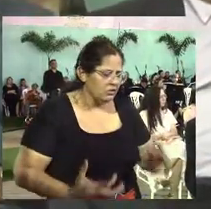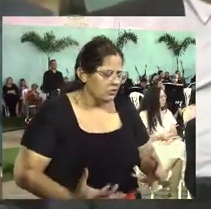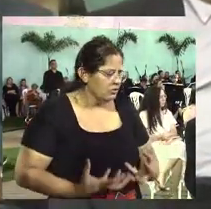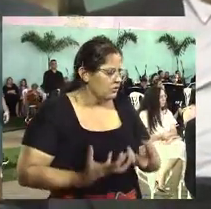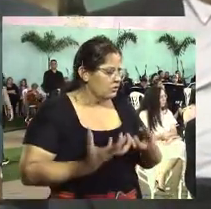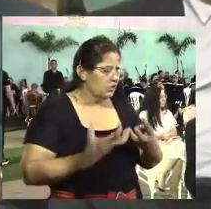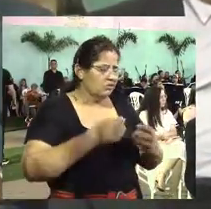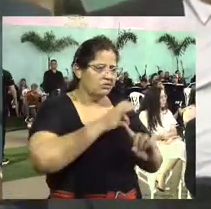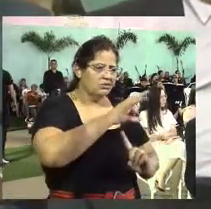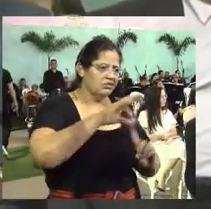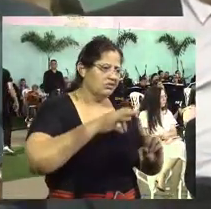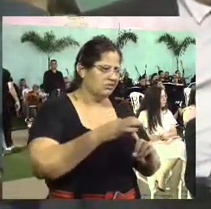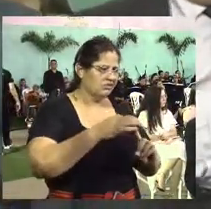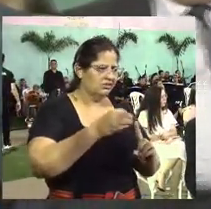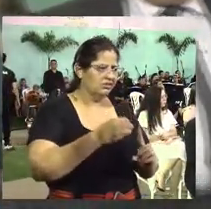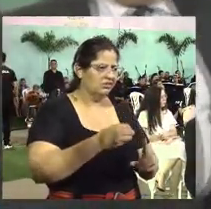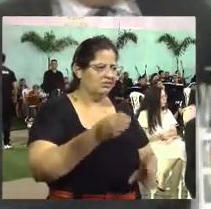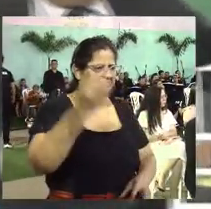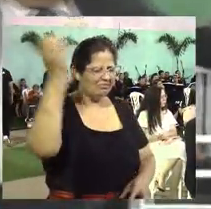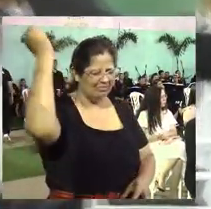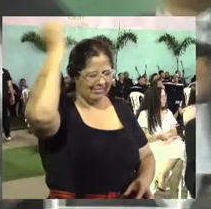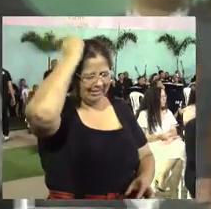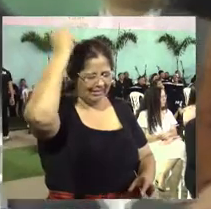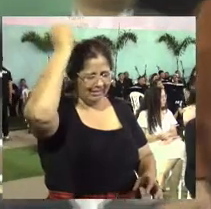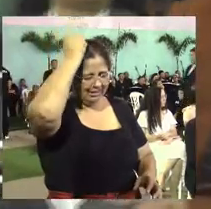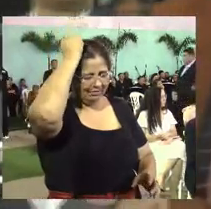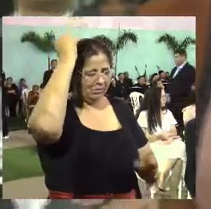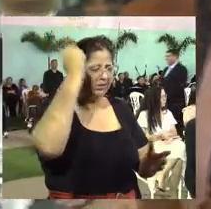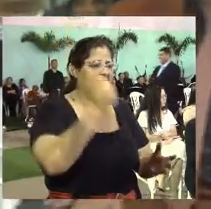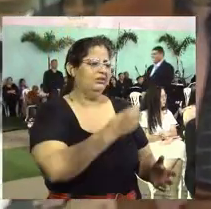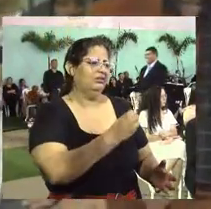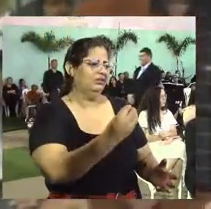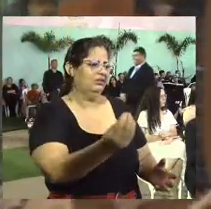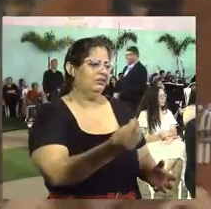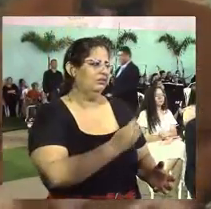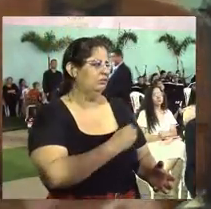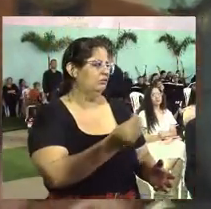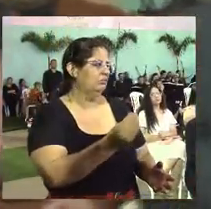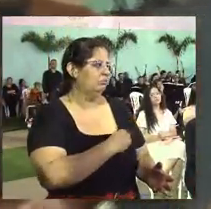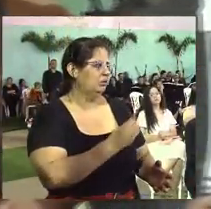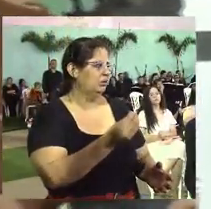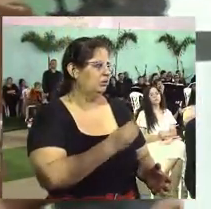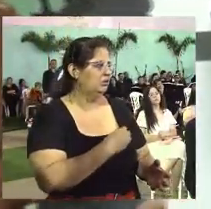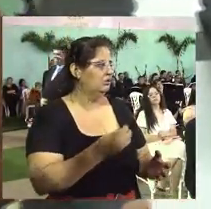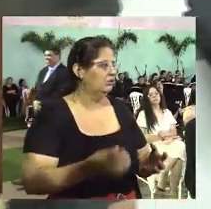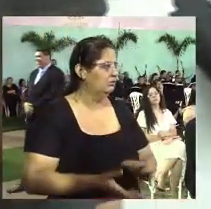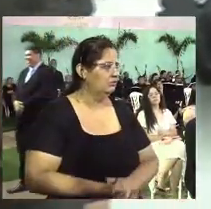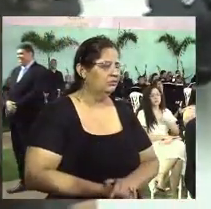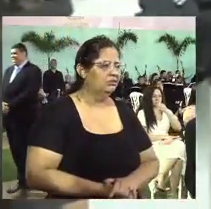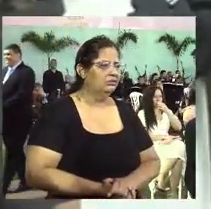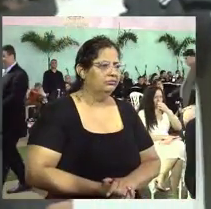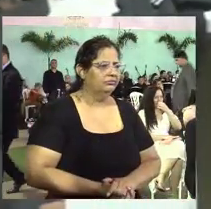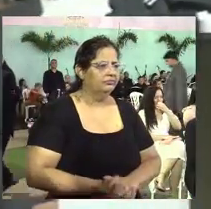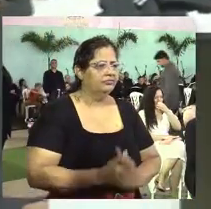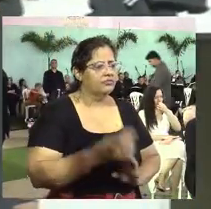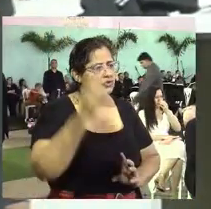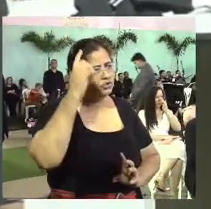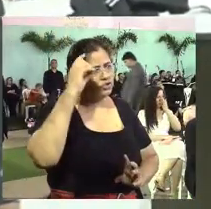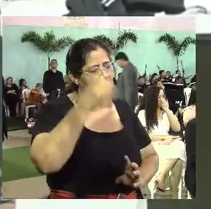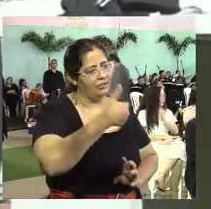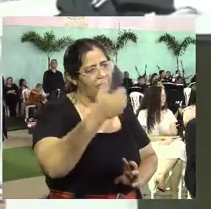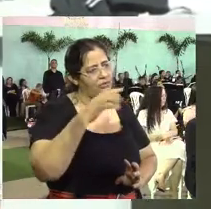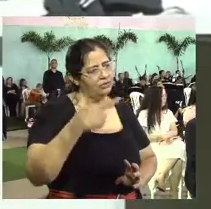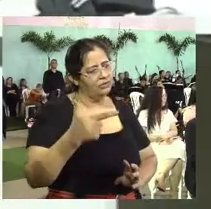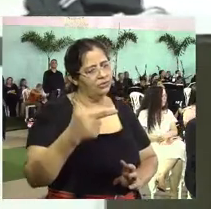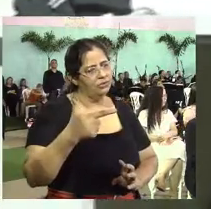arrependa-se dos seus pecados E aí você já ganha o frentista para Jesus e ele vai ser cheio do espírito santo dia 12 agora é